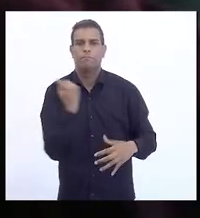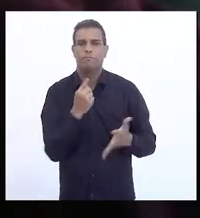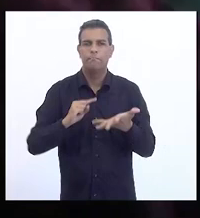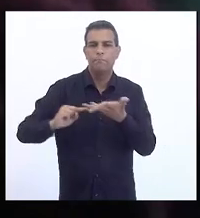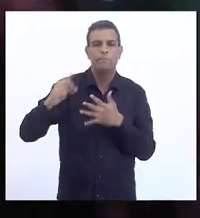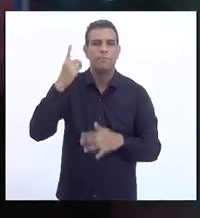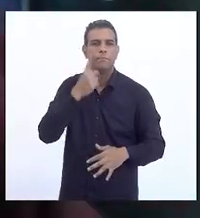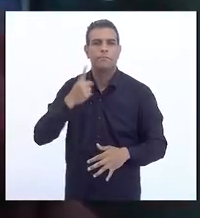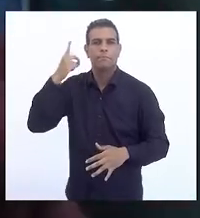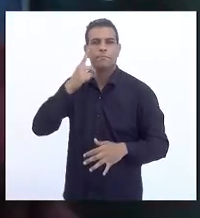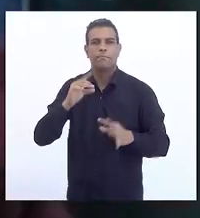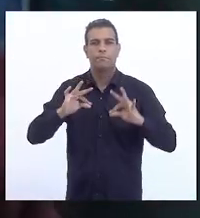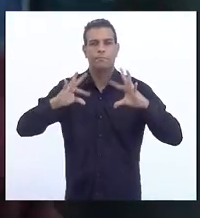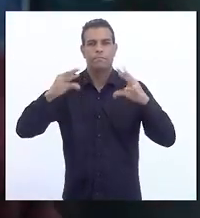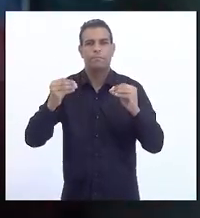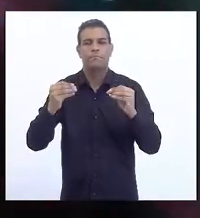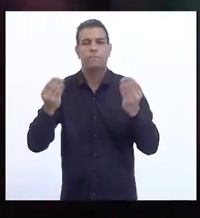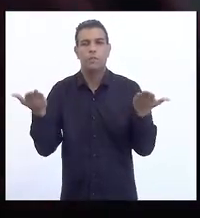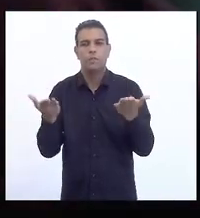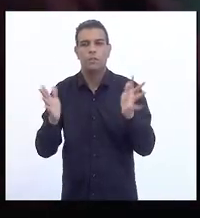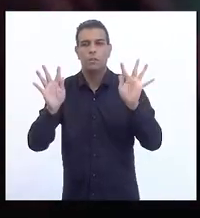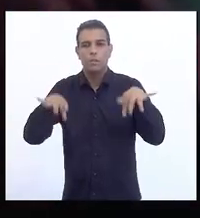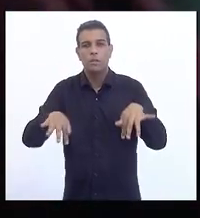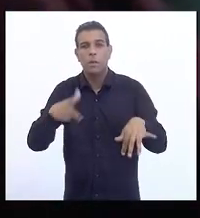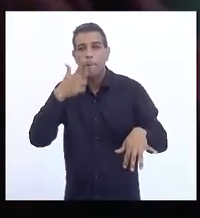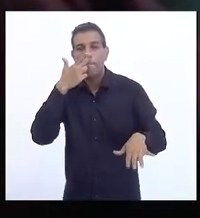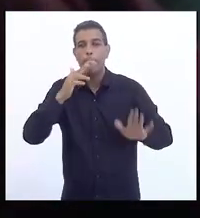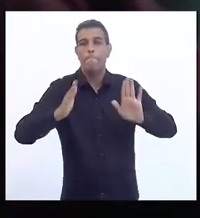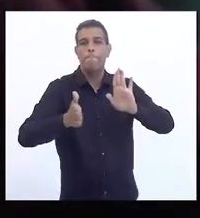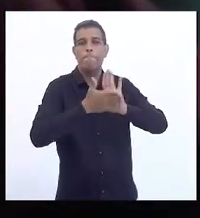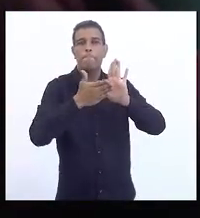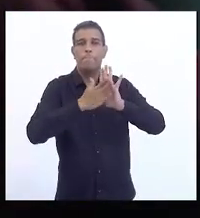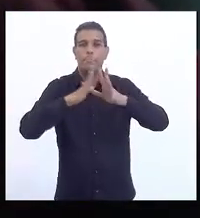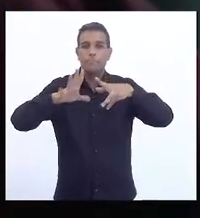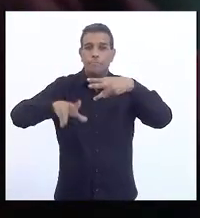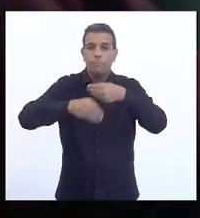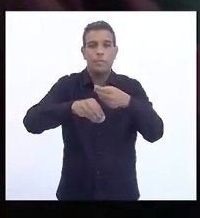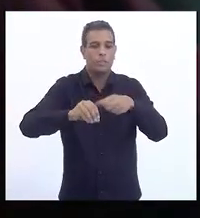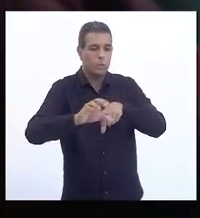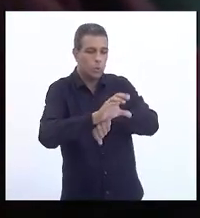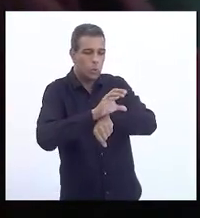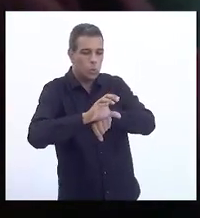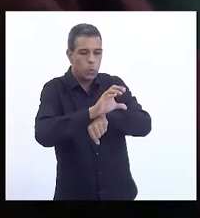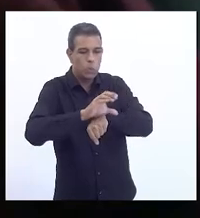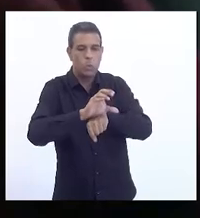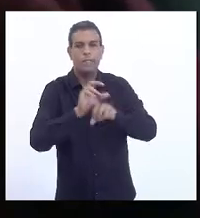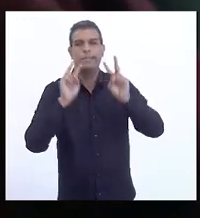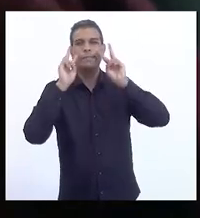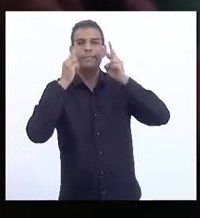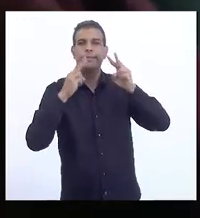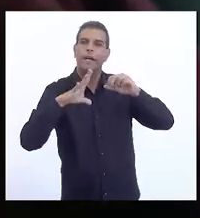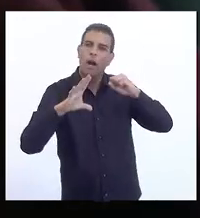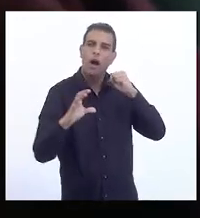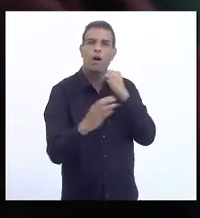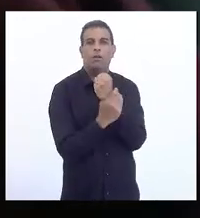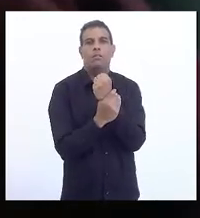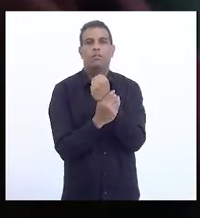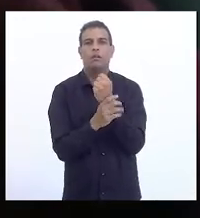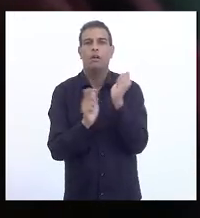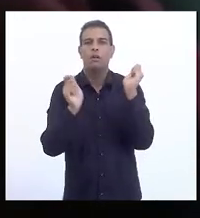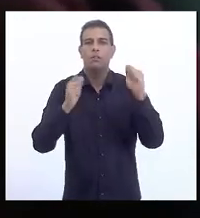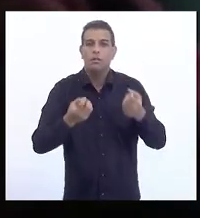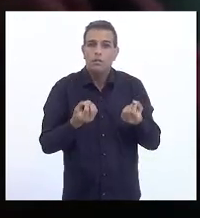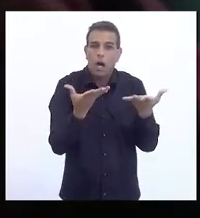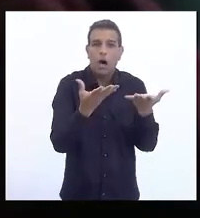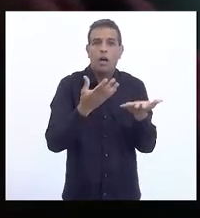deputados, né, enfermeira Rejane, de uma proposta de emenda constitucional que também visa garantir o emprego